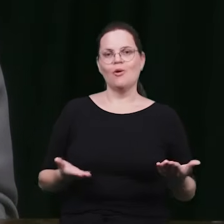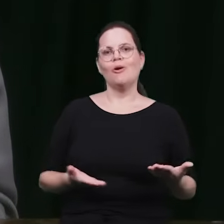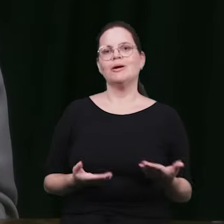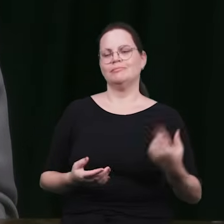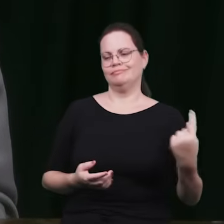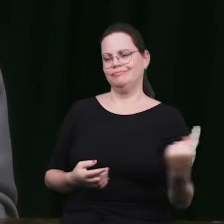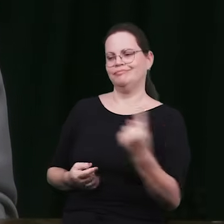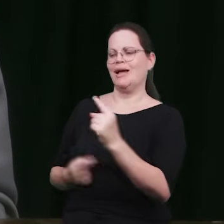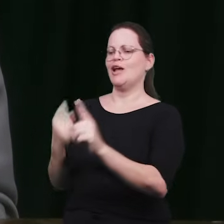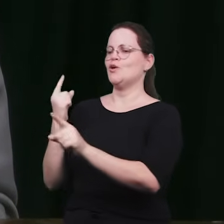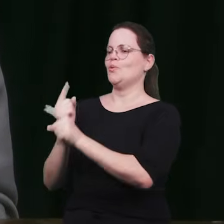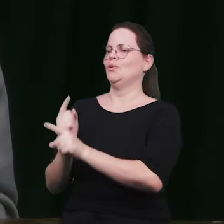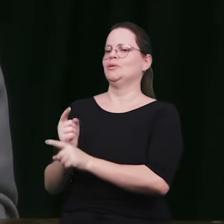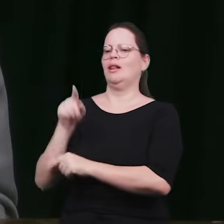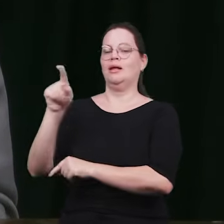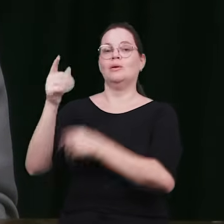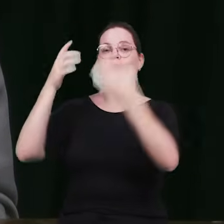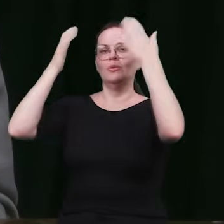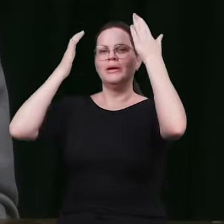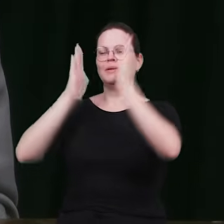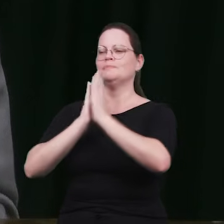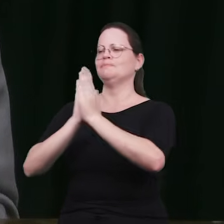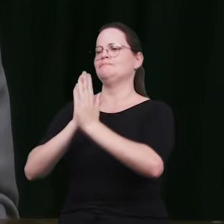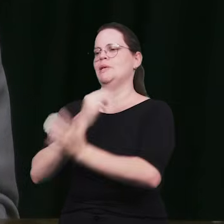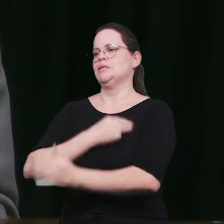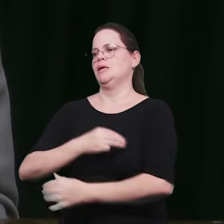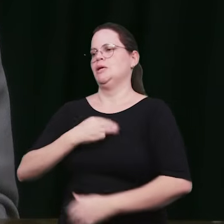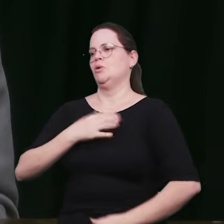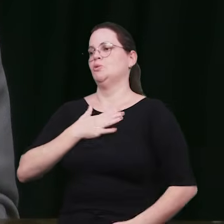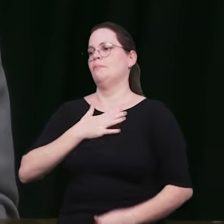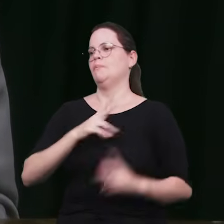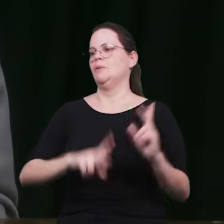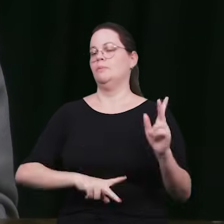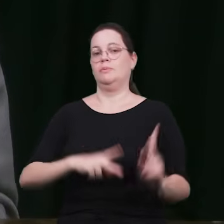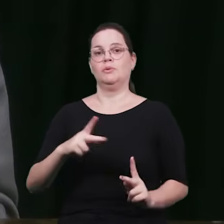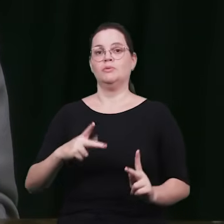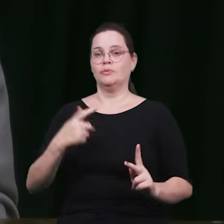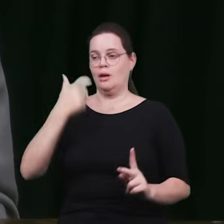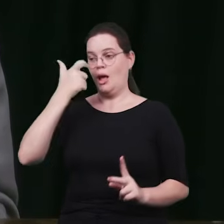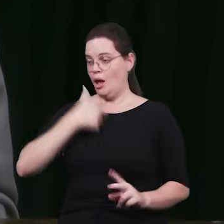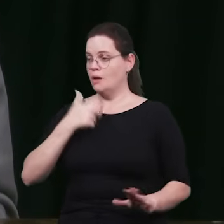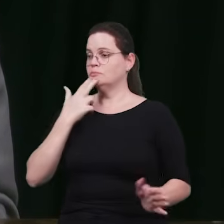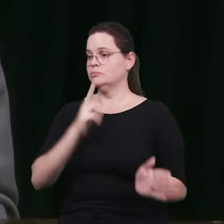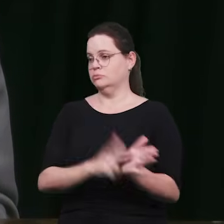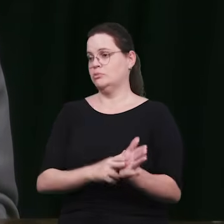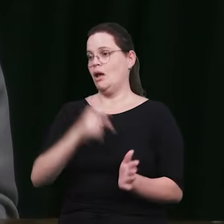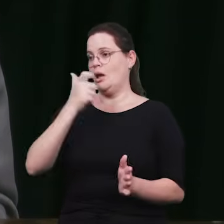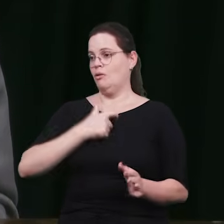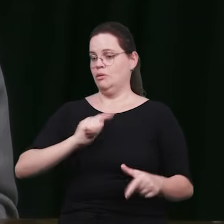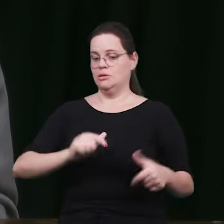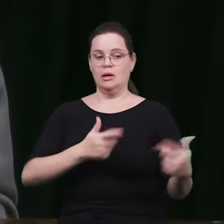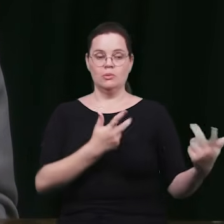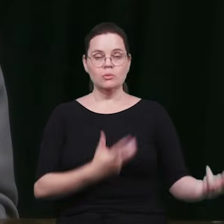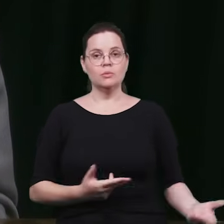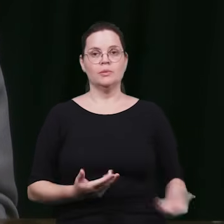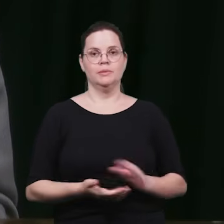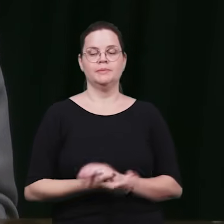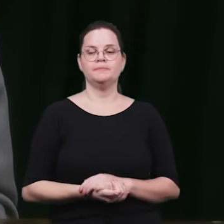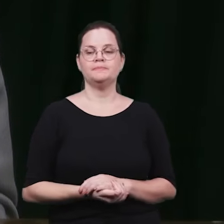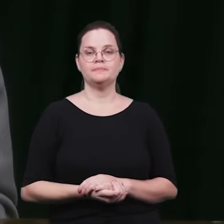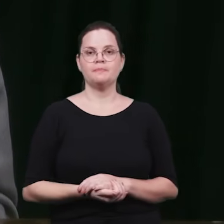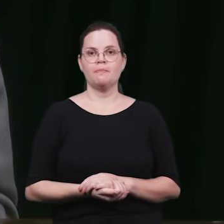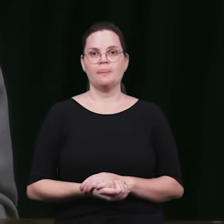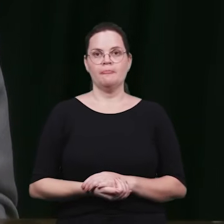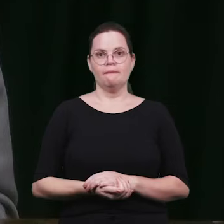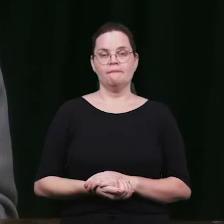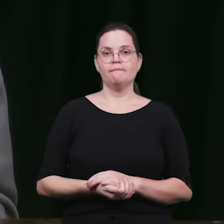situação e pedir ao rei a misericórdia para o povo. Então, quando chega essa